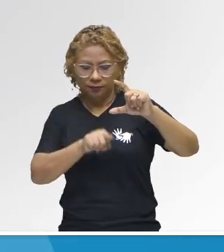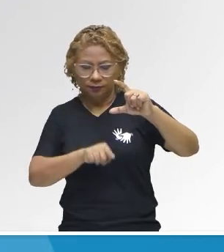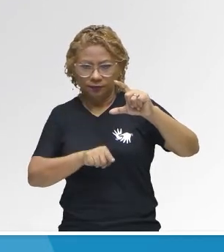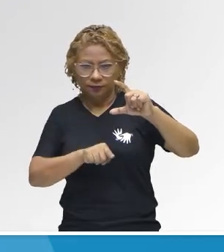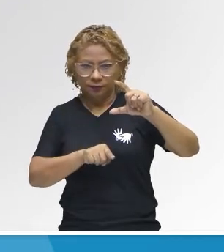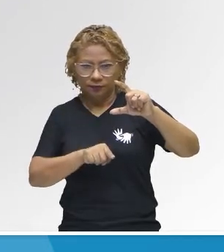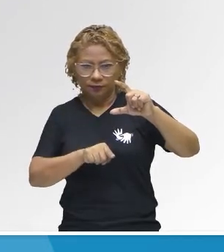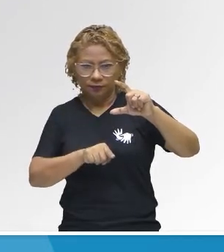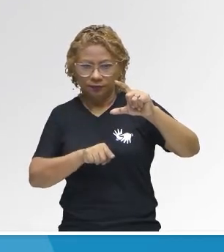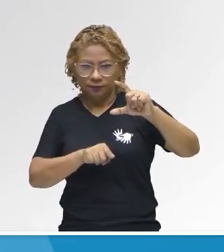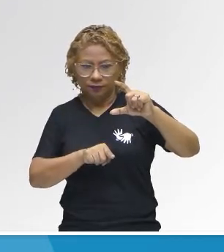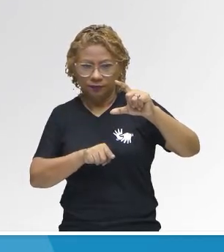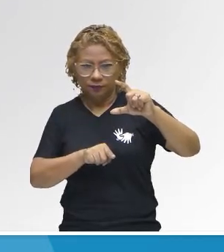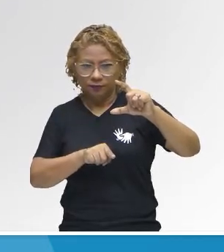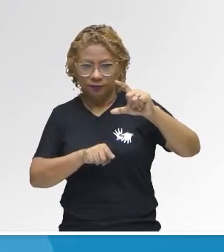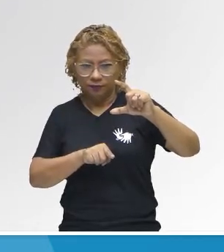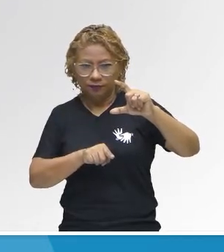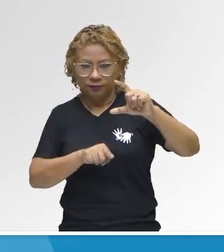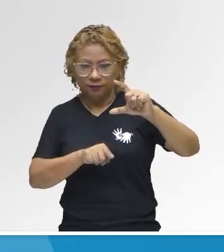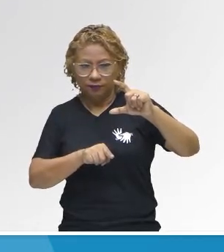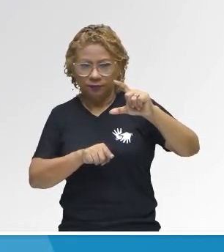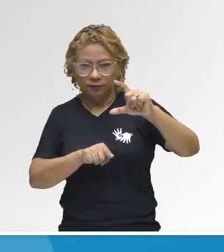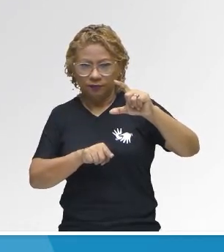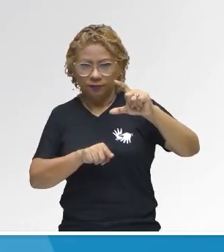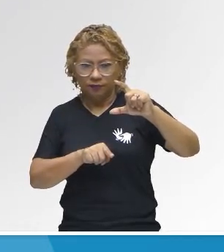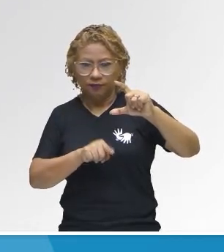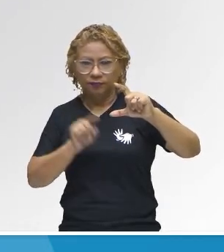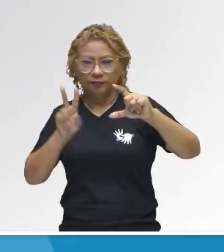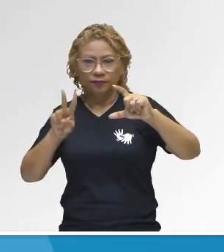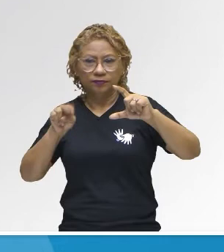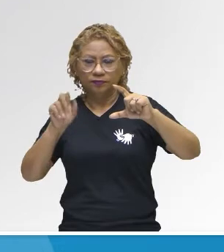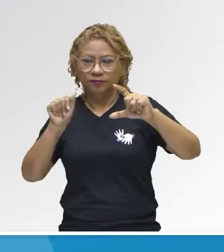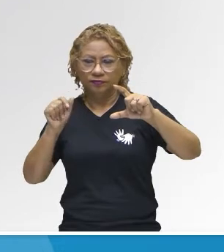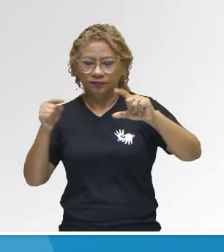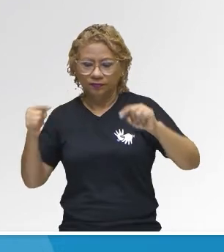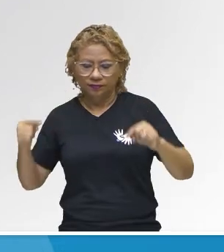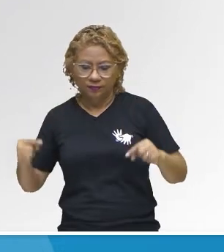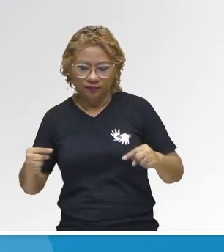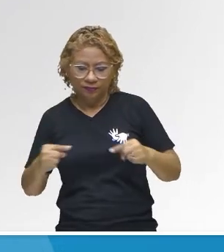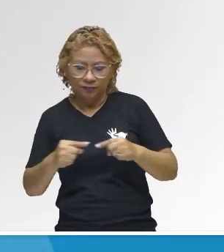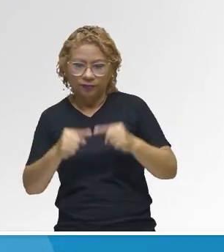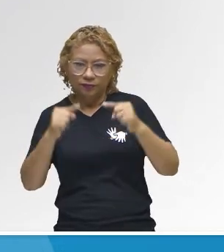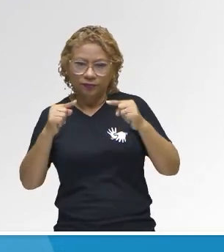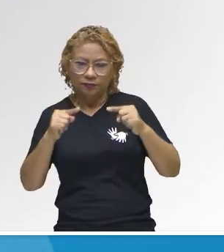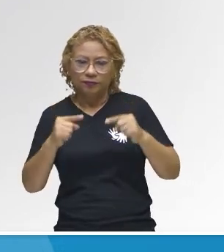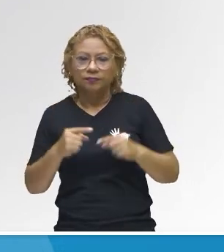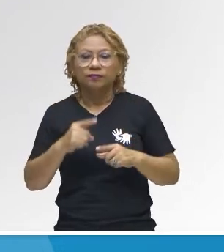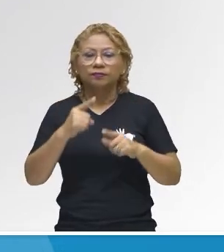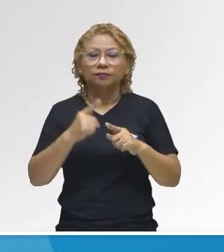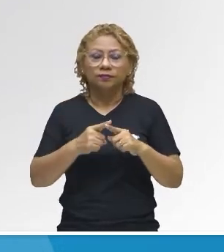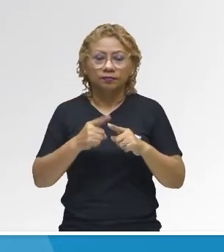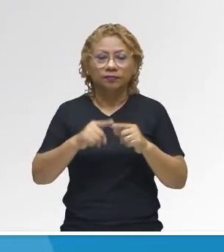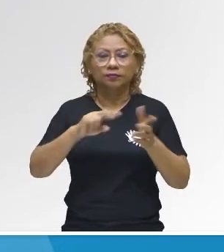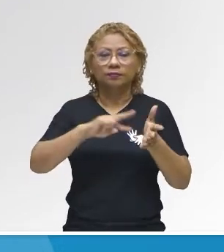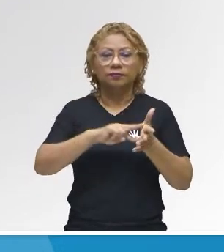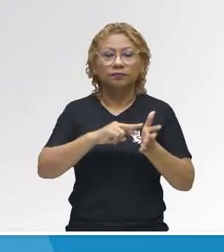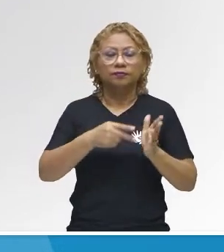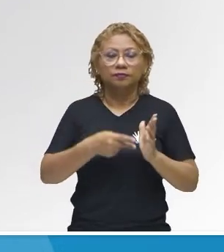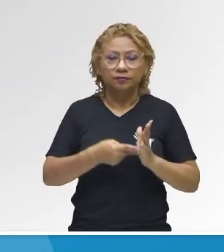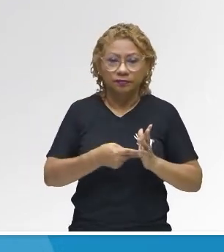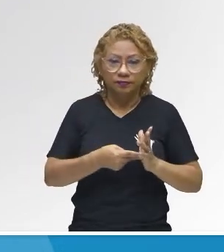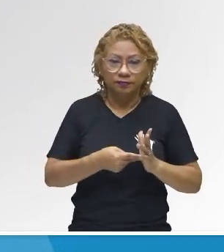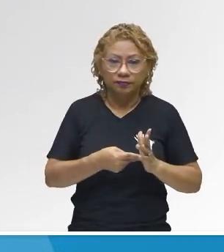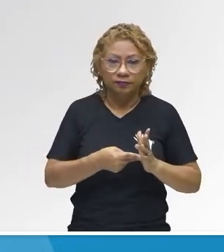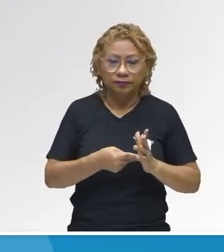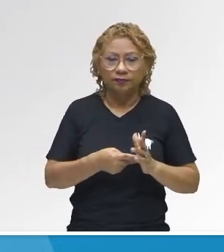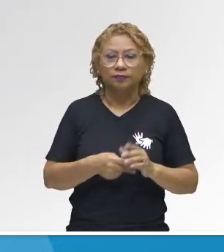os 270 graus, ela nunca vai se encontrar aqui com a reta tangente. O que isso significa?